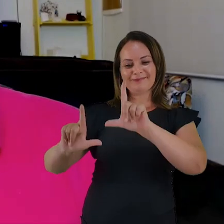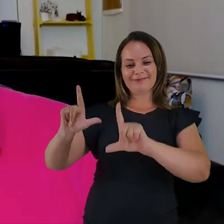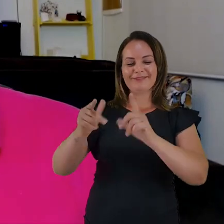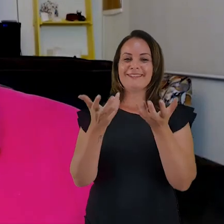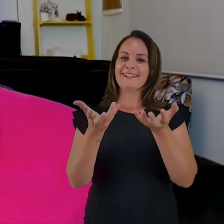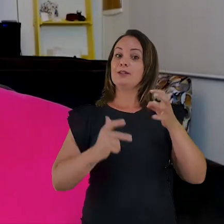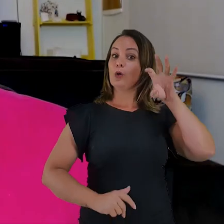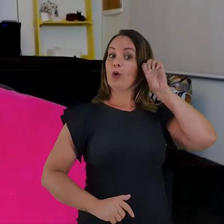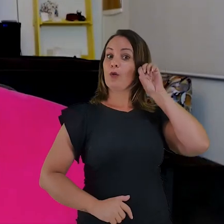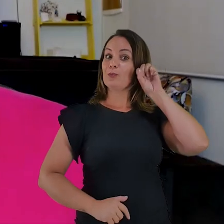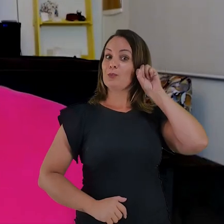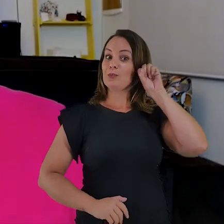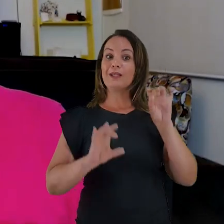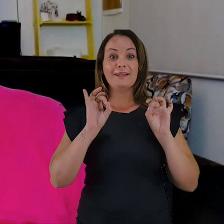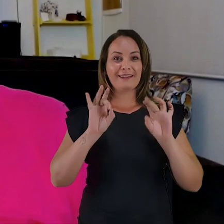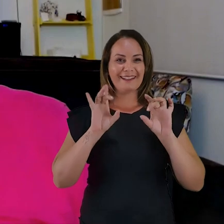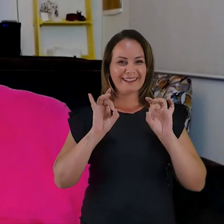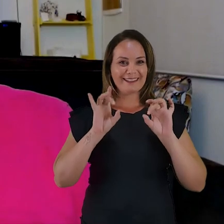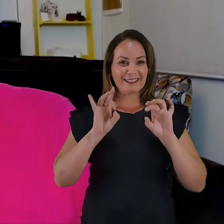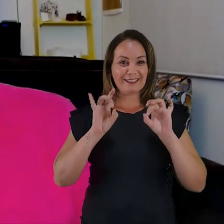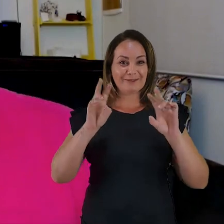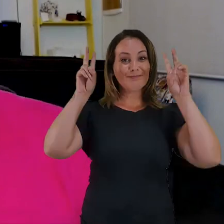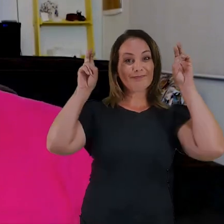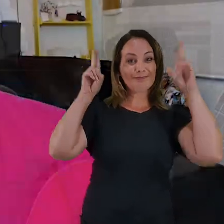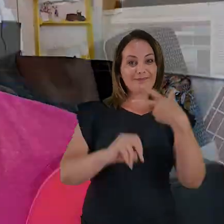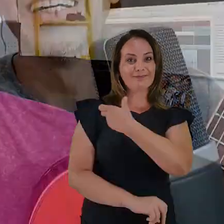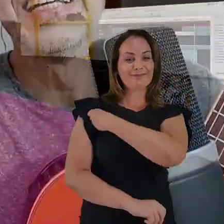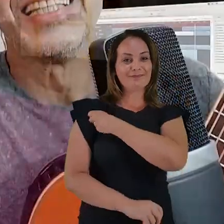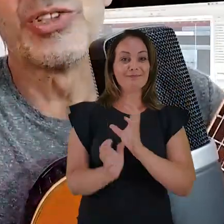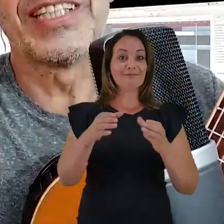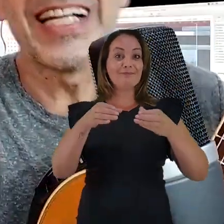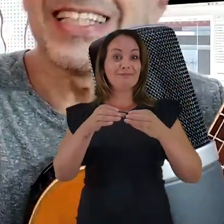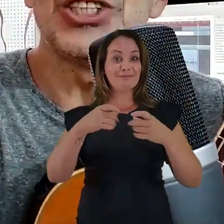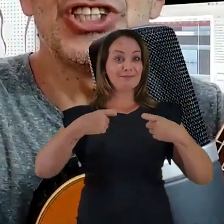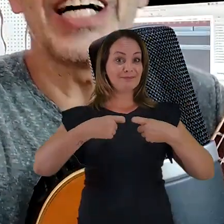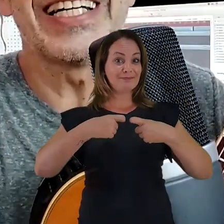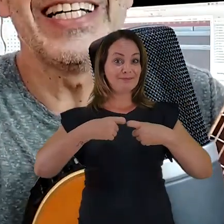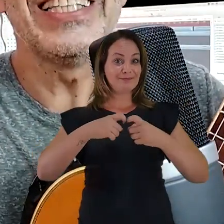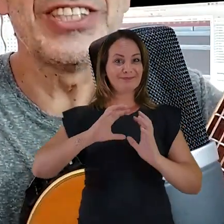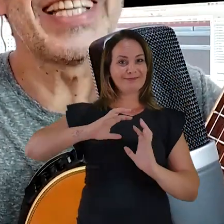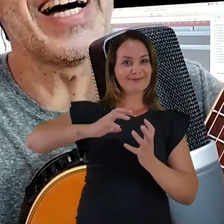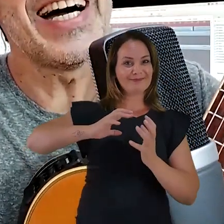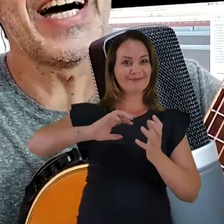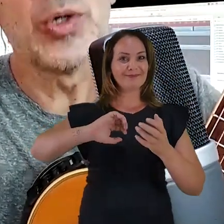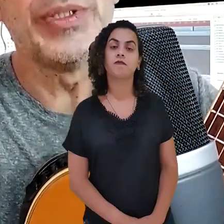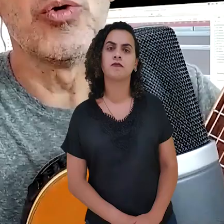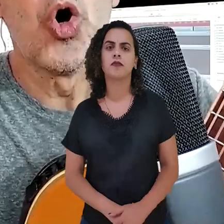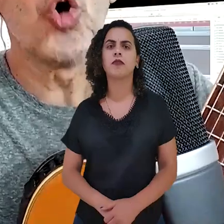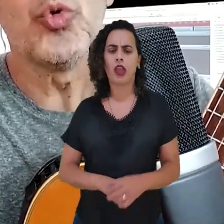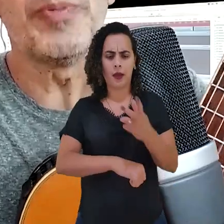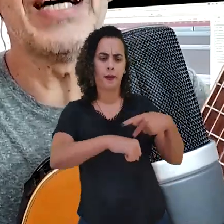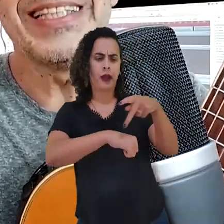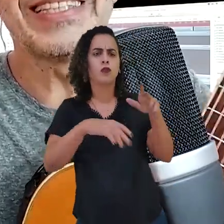uma música muito especial sobre vacina feita pelo Bola de Meia. Não se trata de acreditar ou